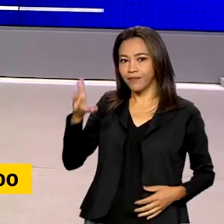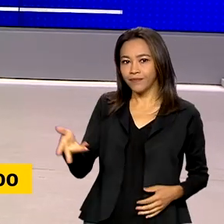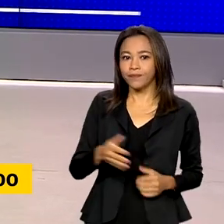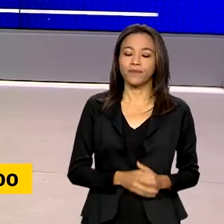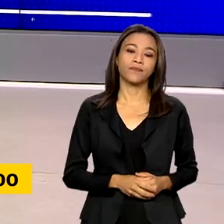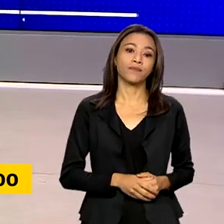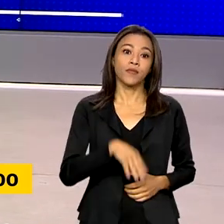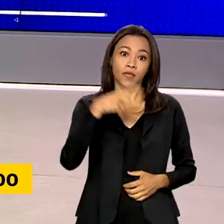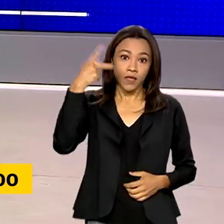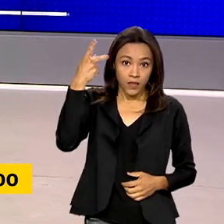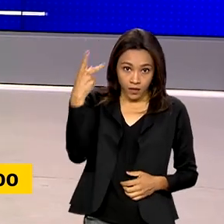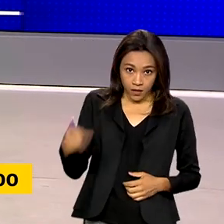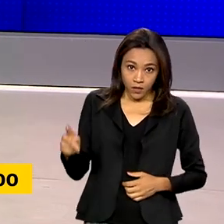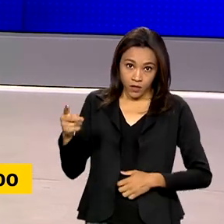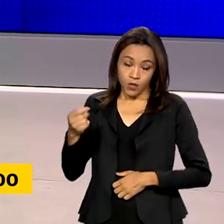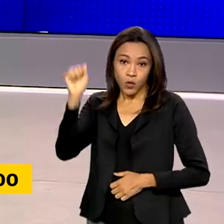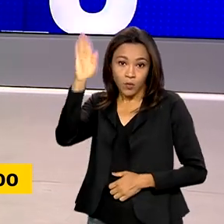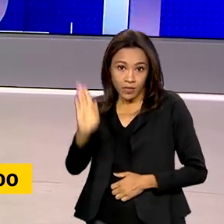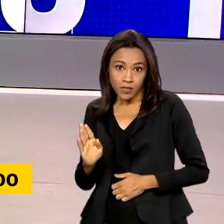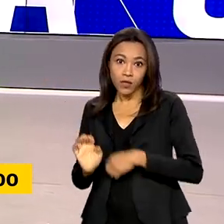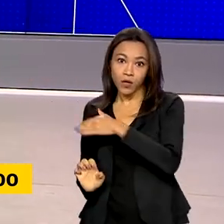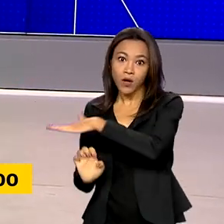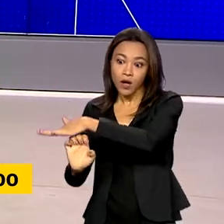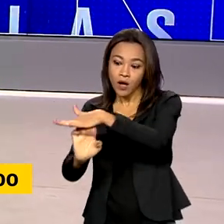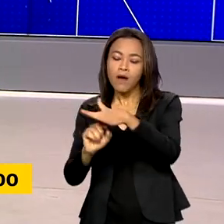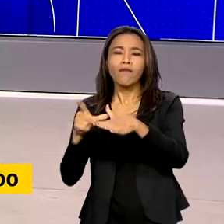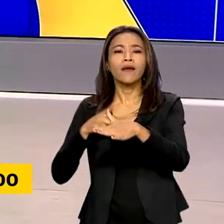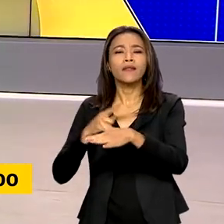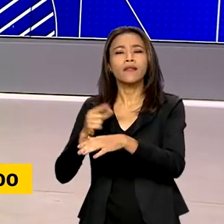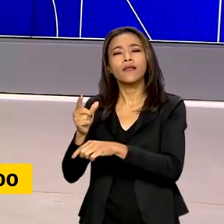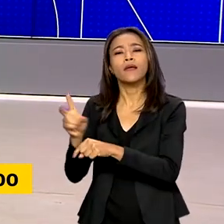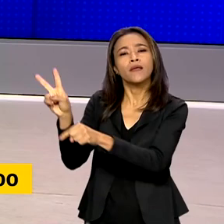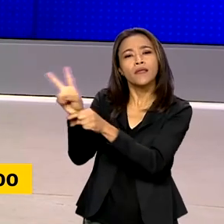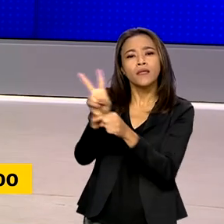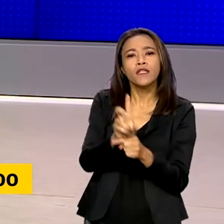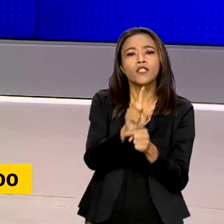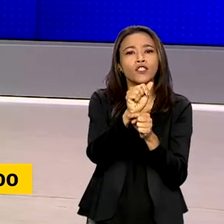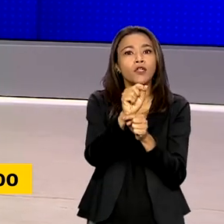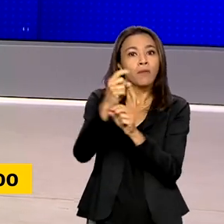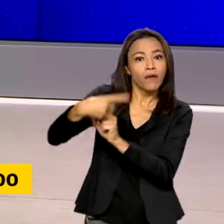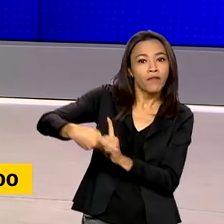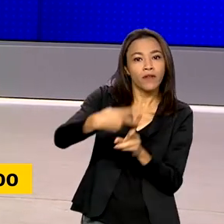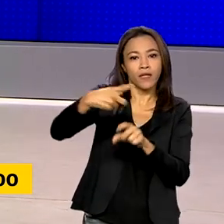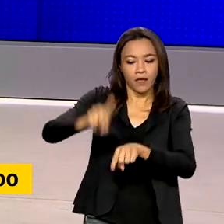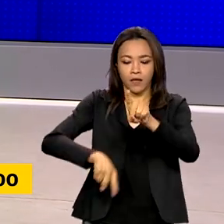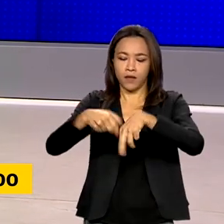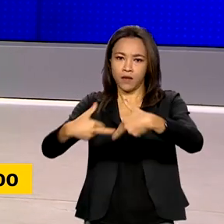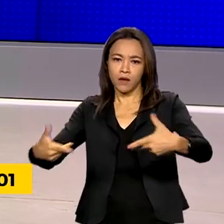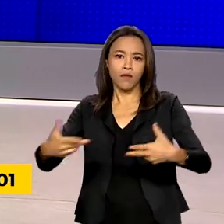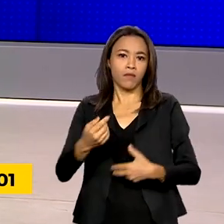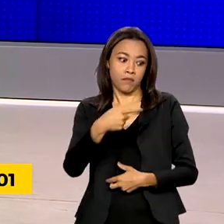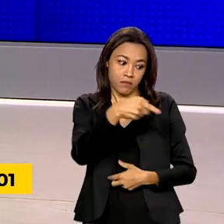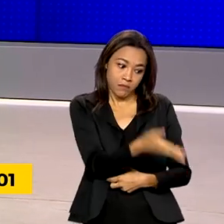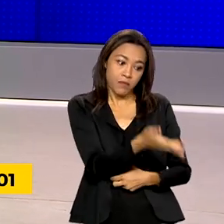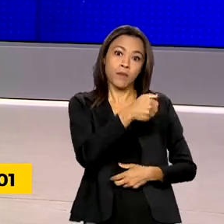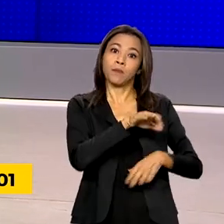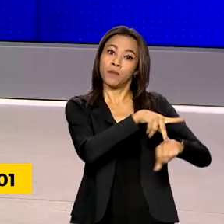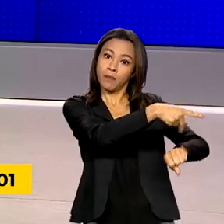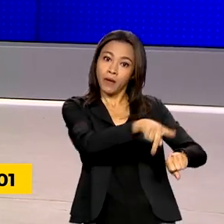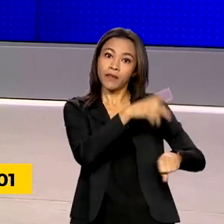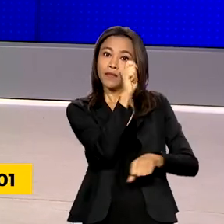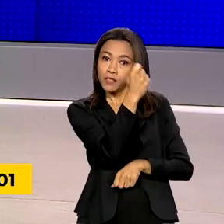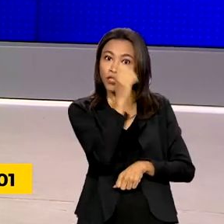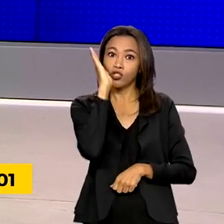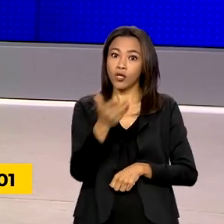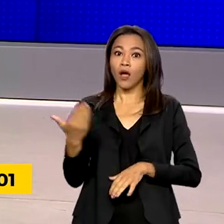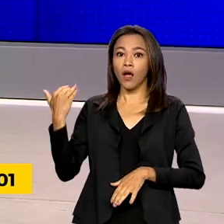Exportadores brasileiros vão ter uma linha de financiamento para vender produtos à Argentina. Os detalhes foram acertados em reunião